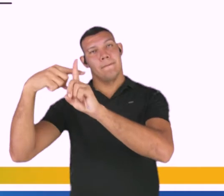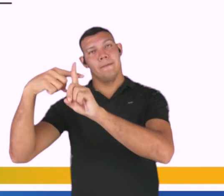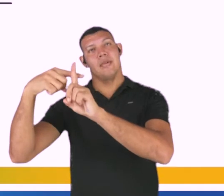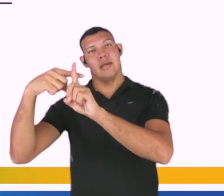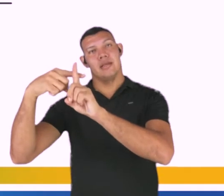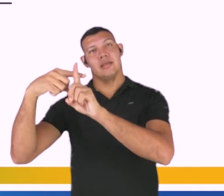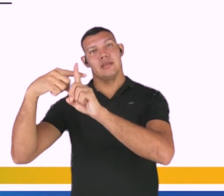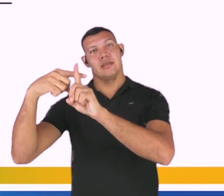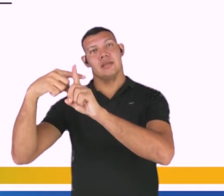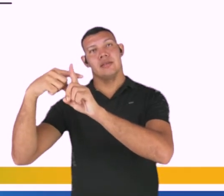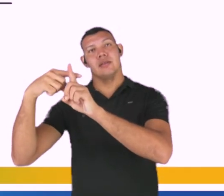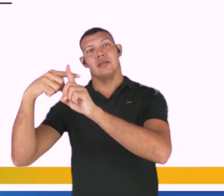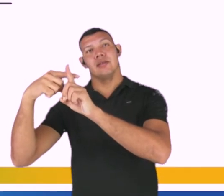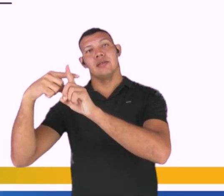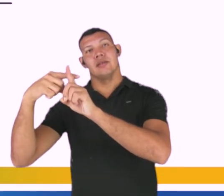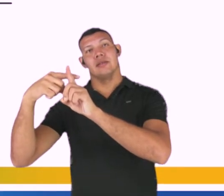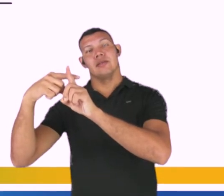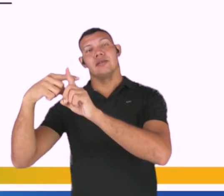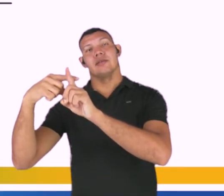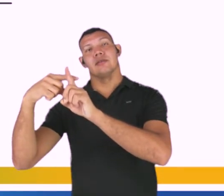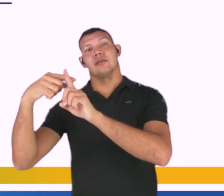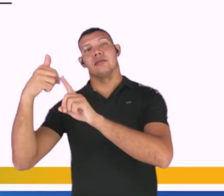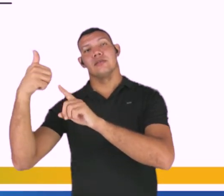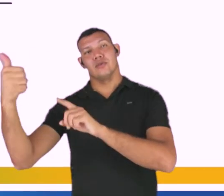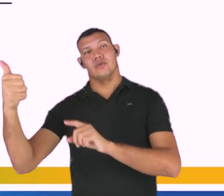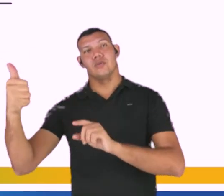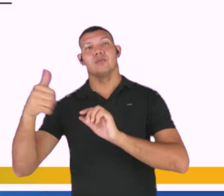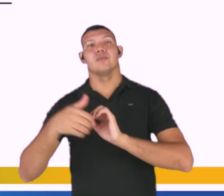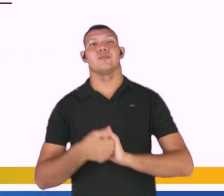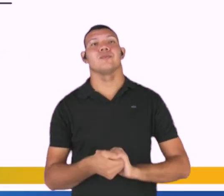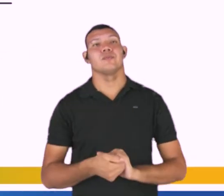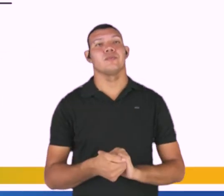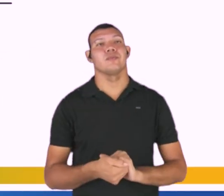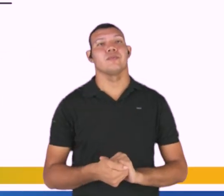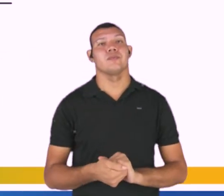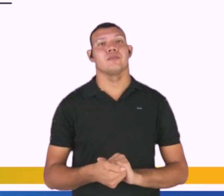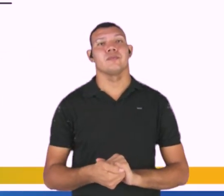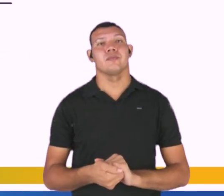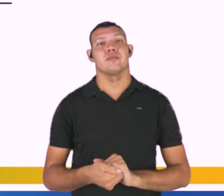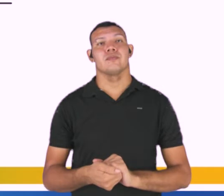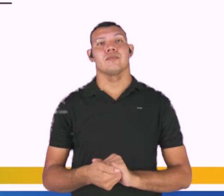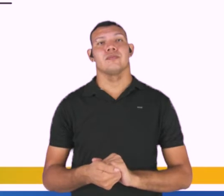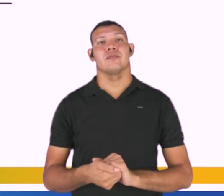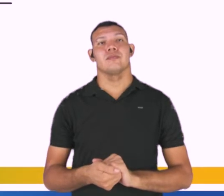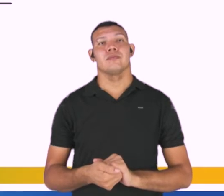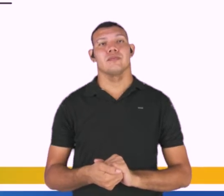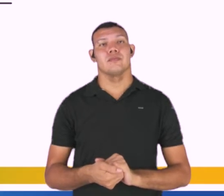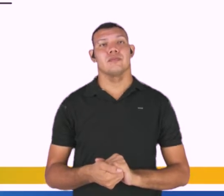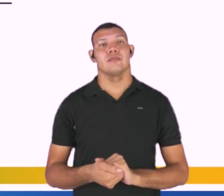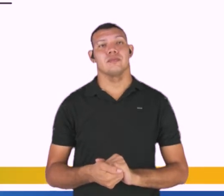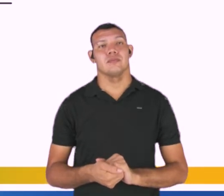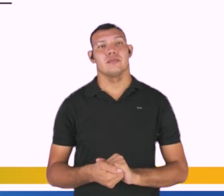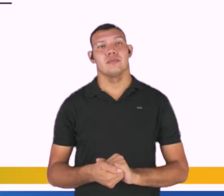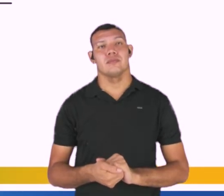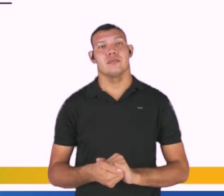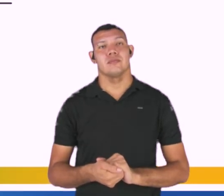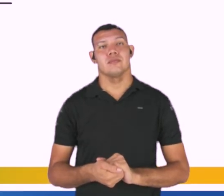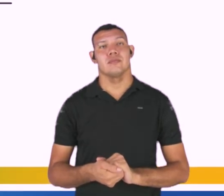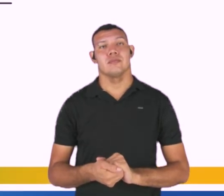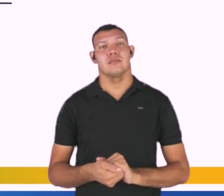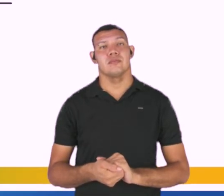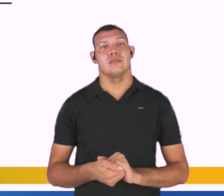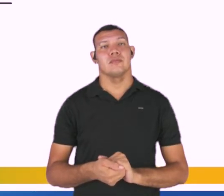do terceiro coeficiente da pele x o resultado encontrado o Ceará ou menos três vezes